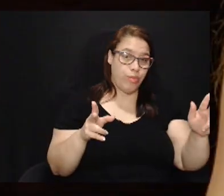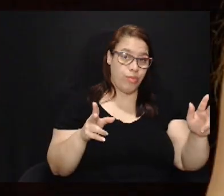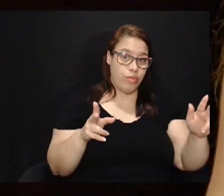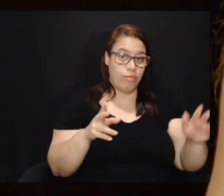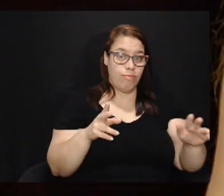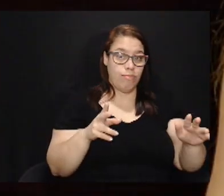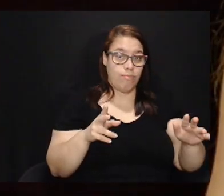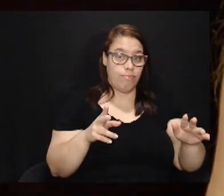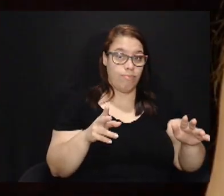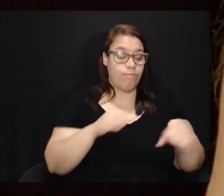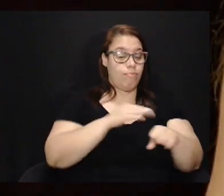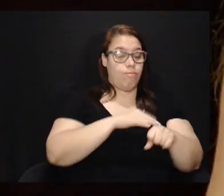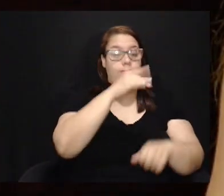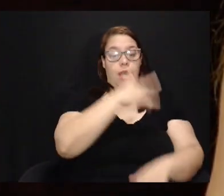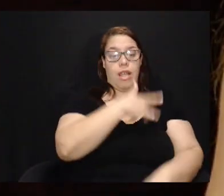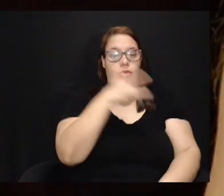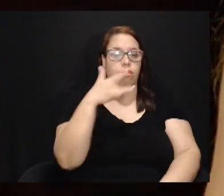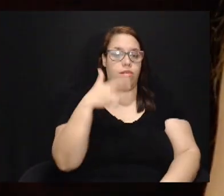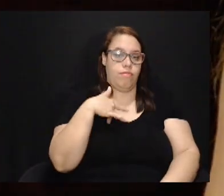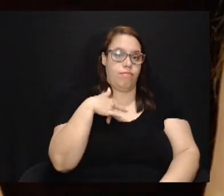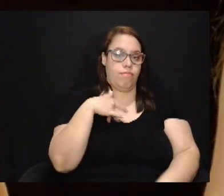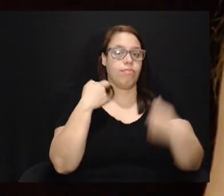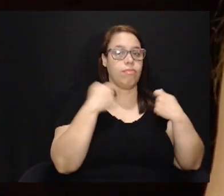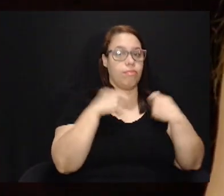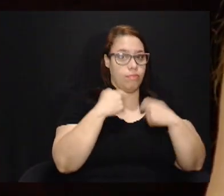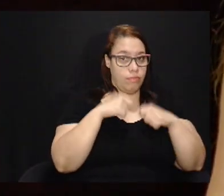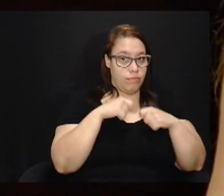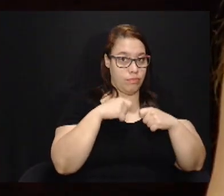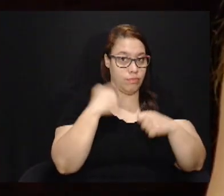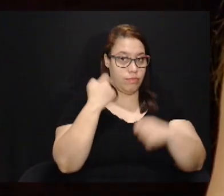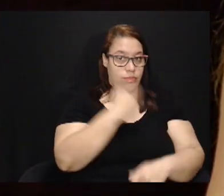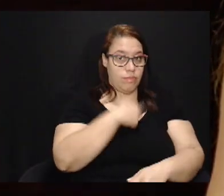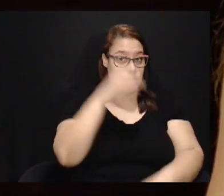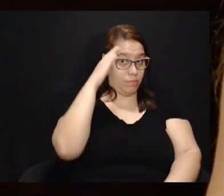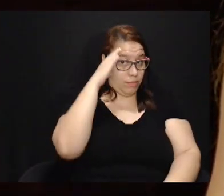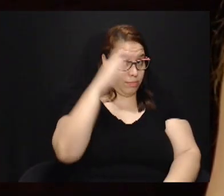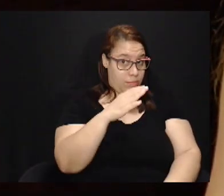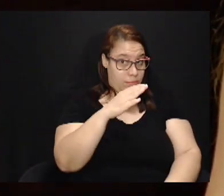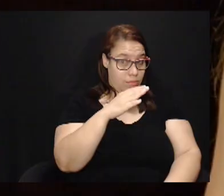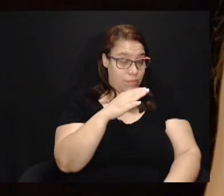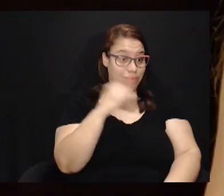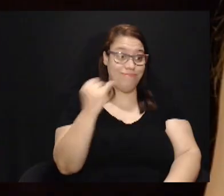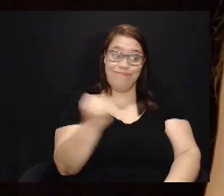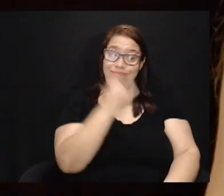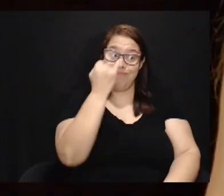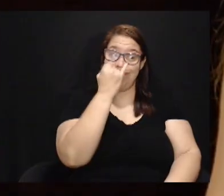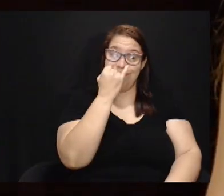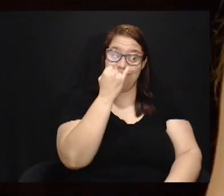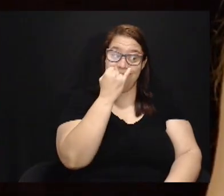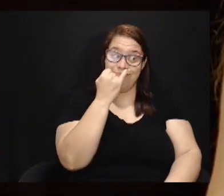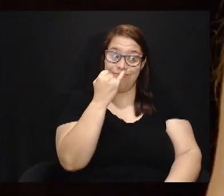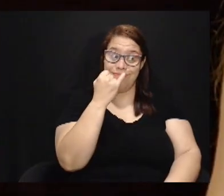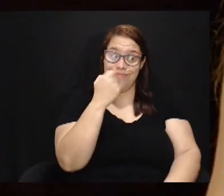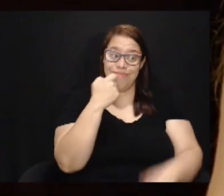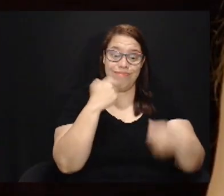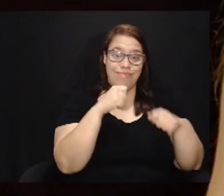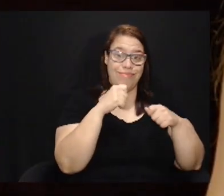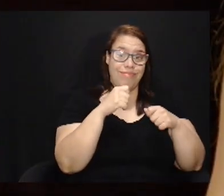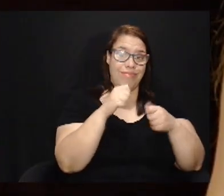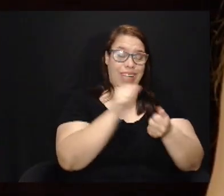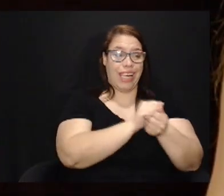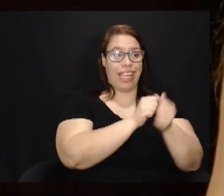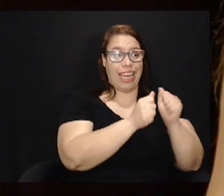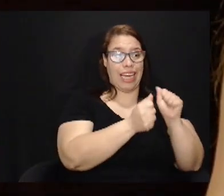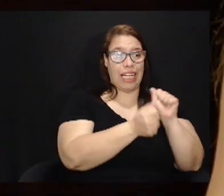mais saudáveis, que deveriam ser o nosso primordial, o nosso essencial, e não é necessária essa gourmetização, né? A